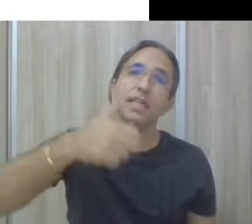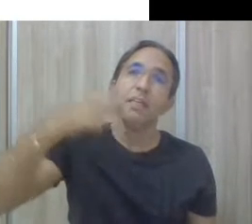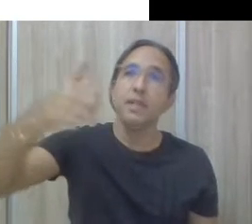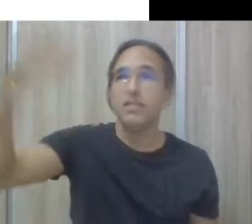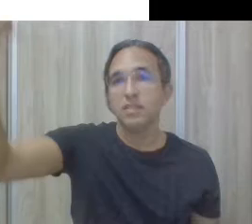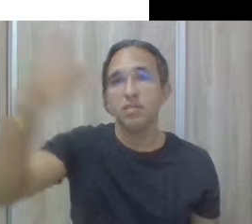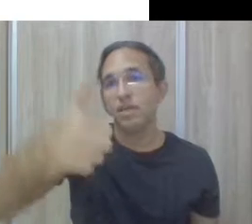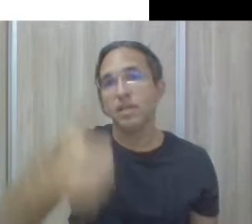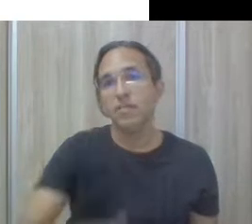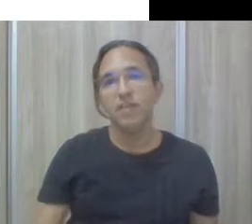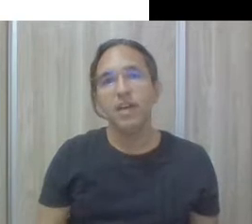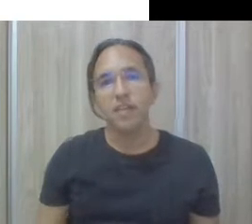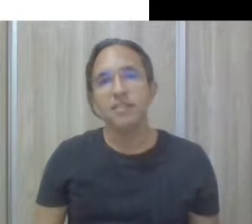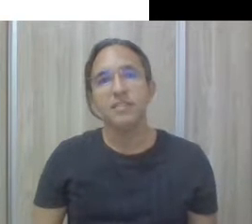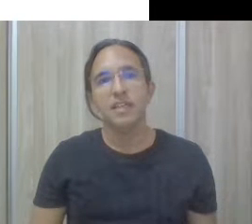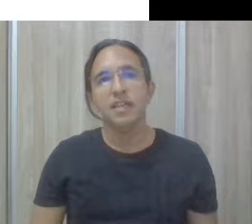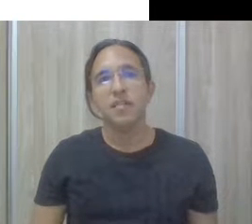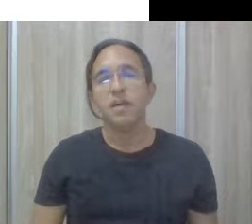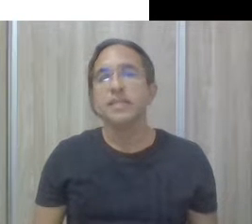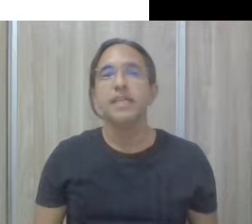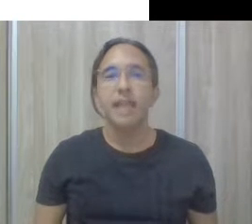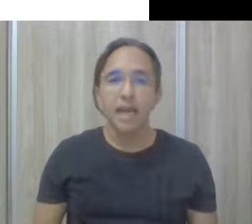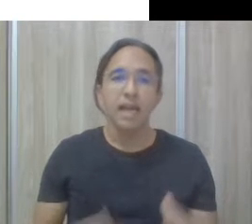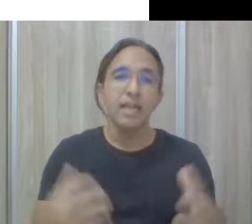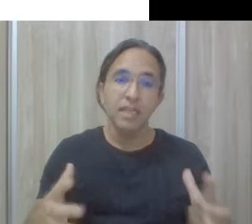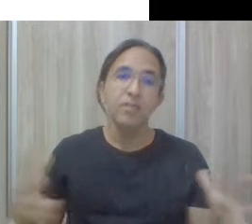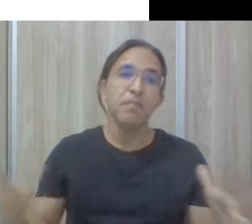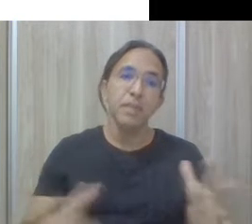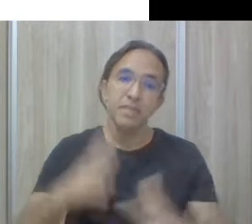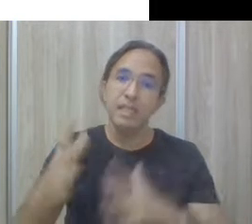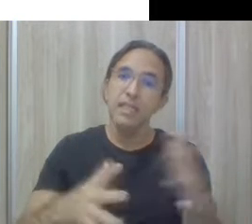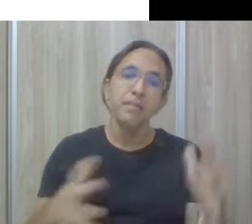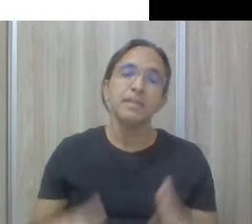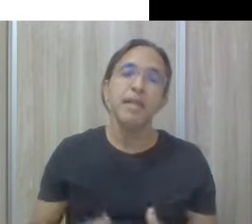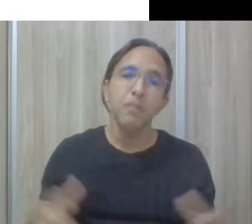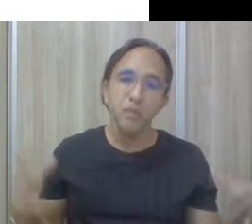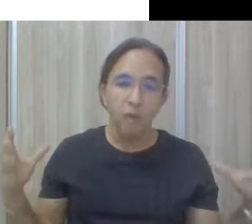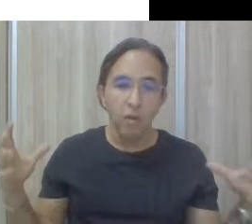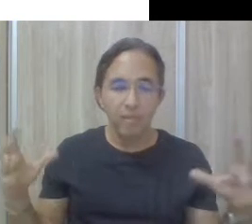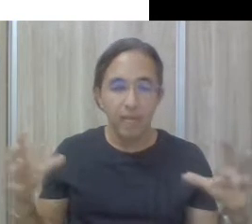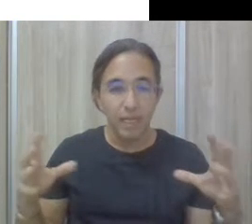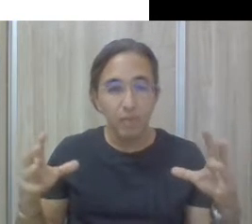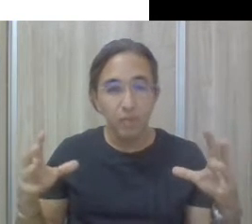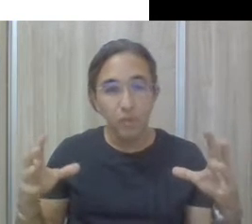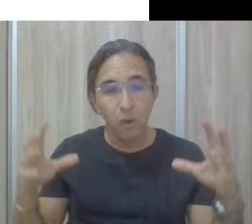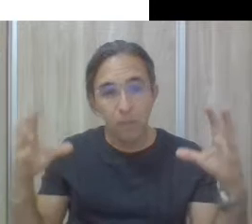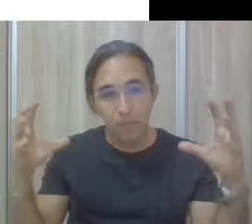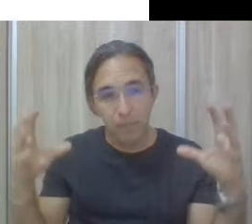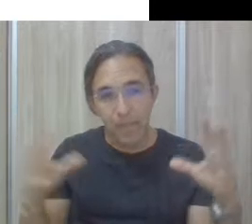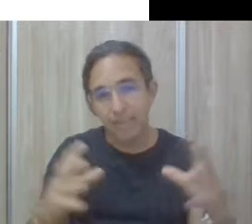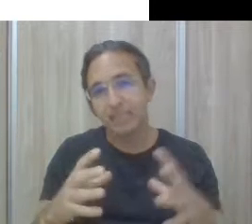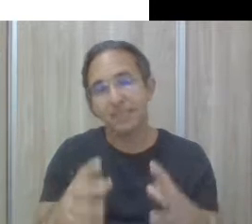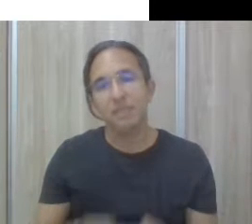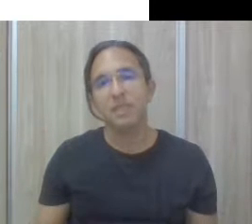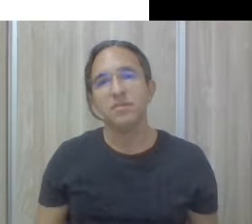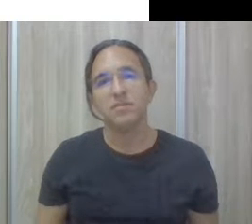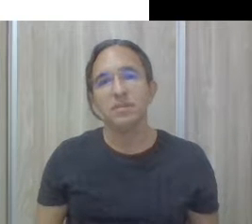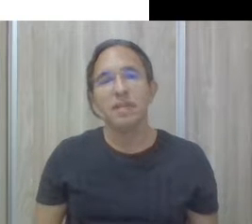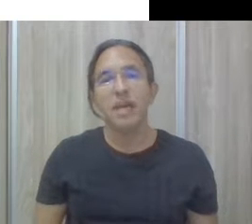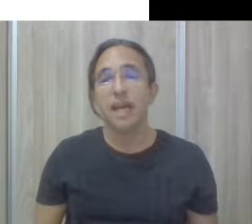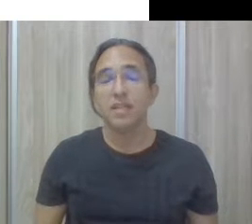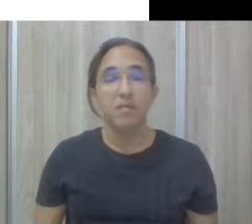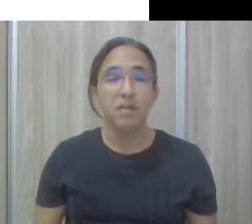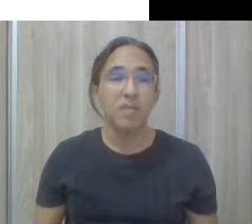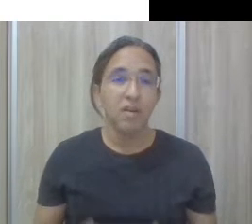oi assim, que é parecido com o que ele fez. Mas aí tem a língua mesmo de Libras, ela é muito complexa mesmo.